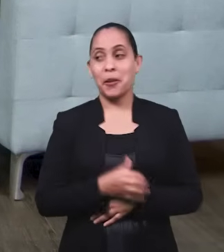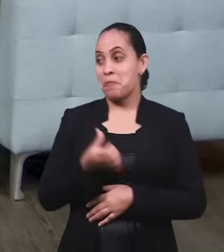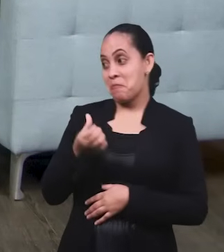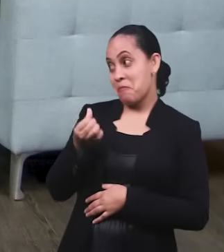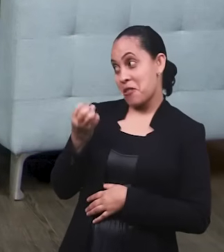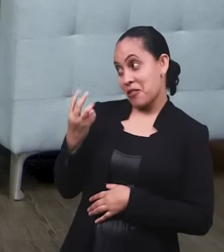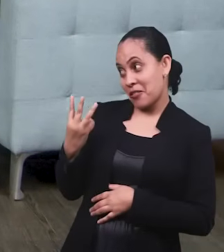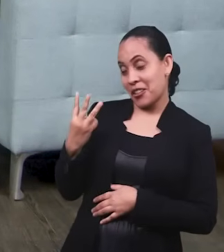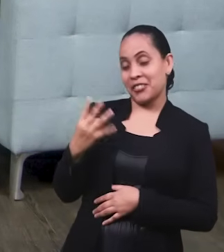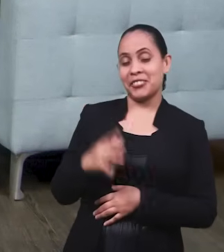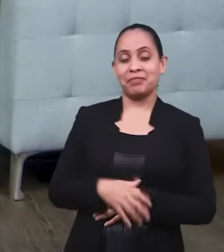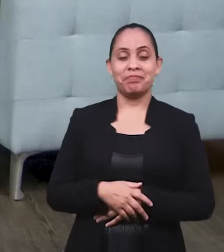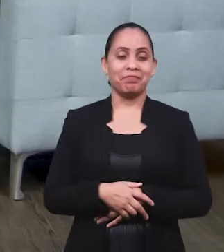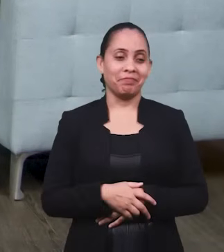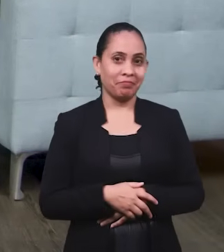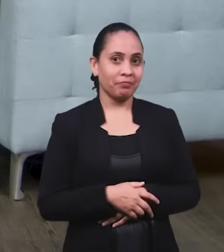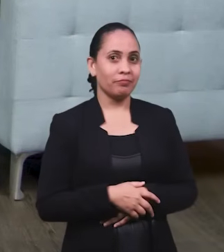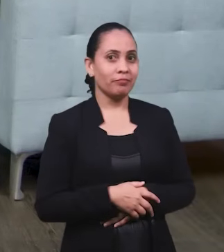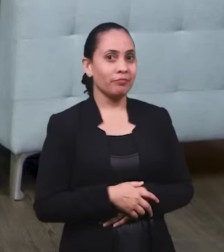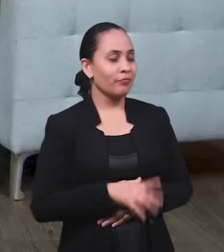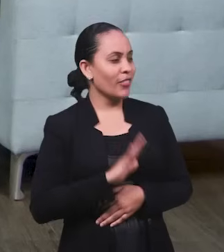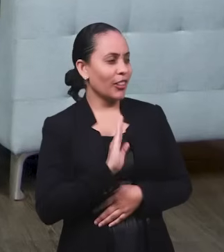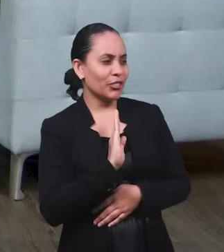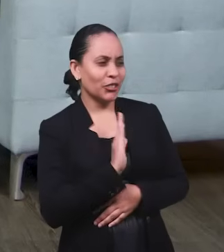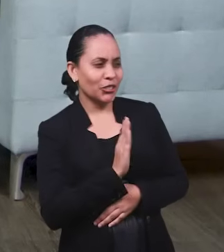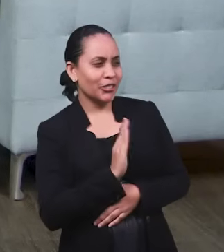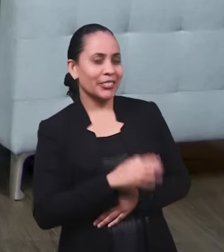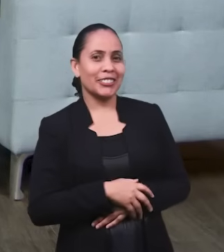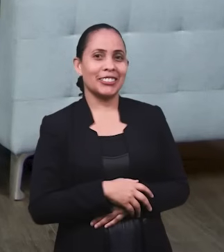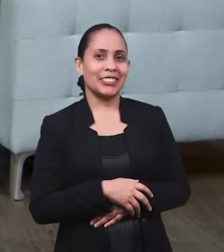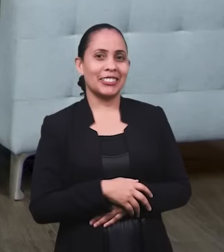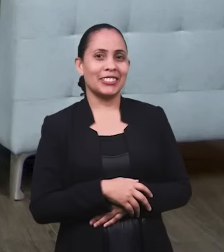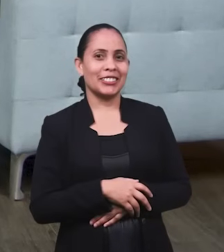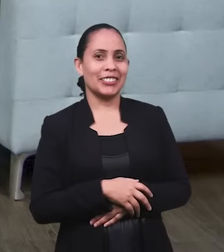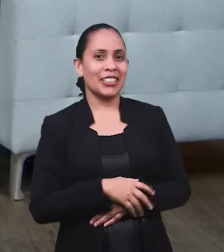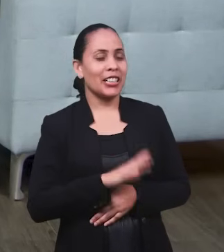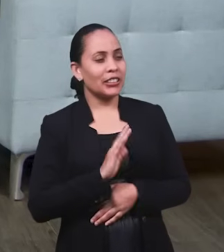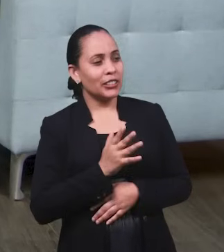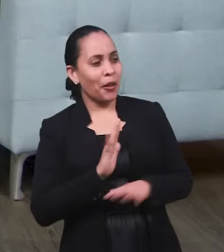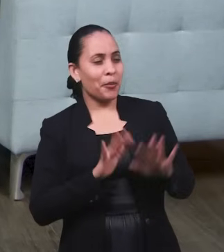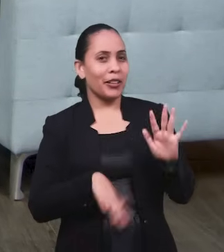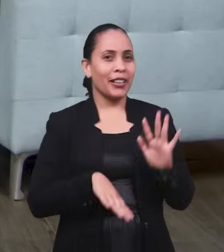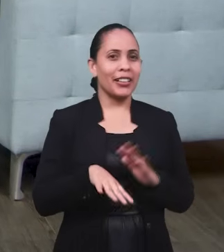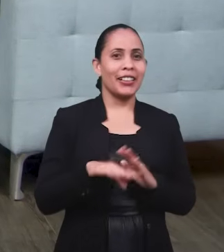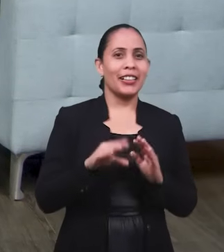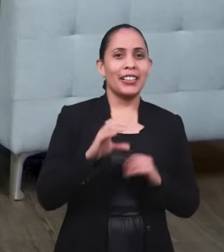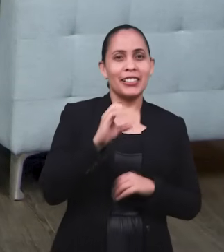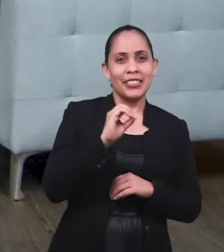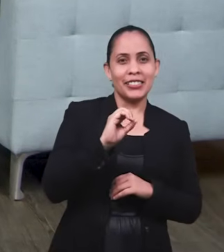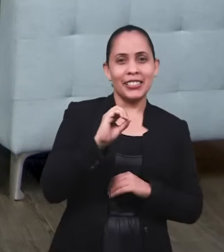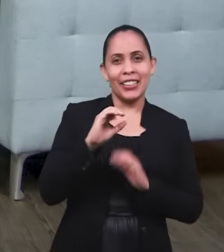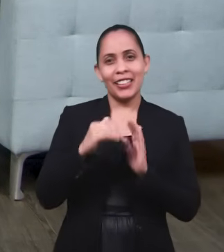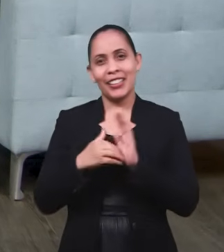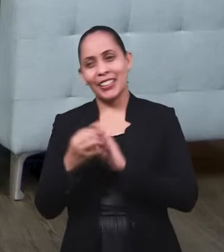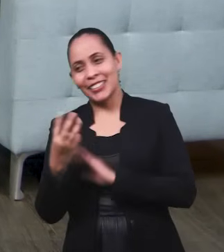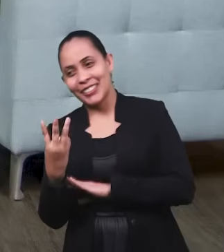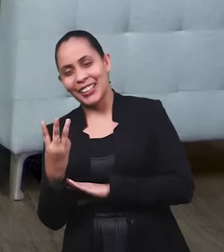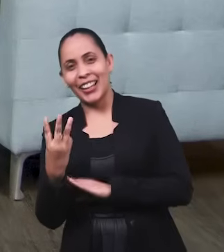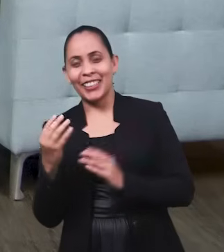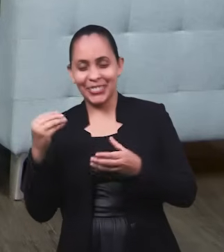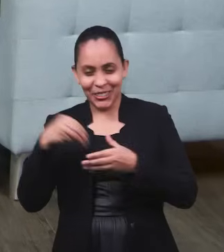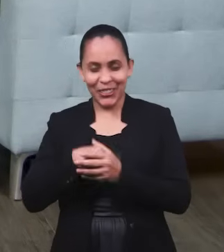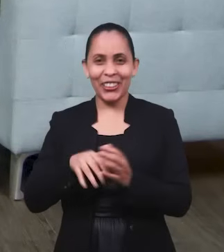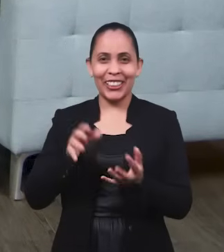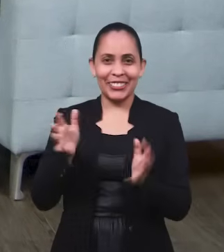63. 63, aí. É praticamente um classe de 0 a 3 dentro dos mais sábios, né? Isso. Dentro da classe